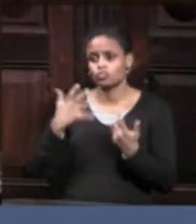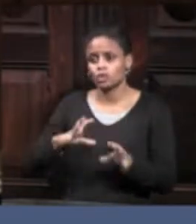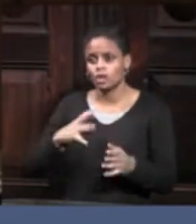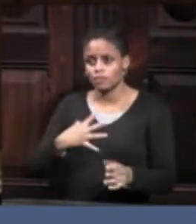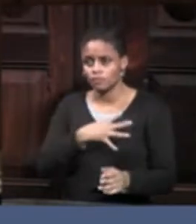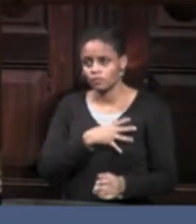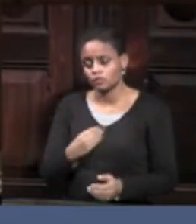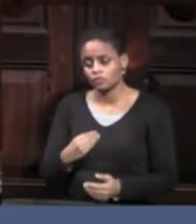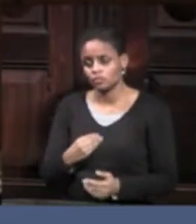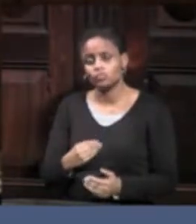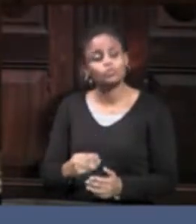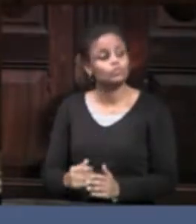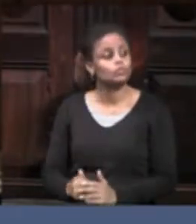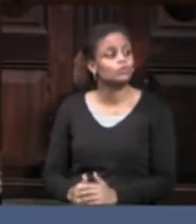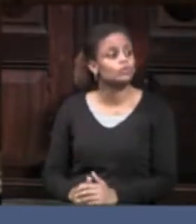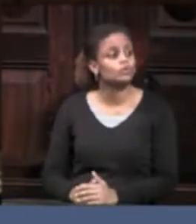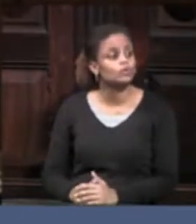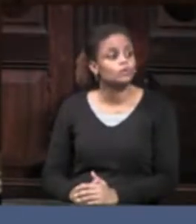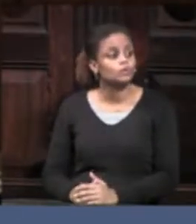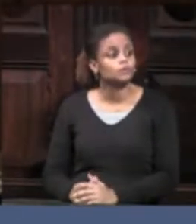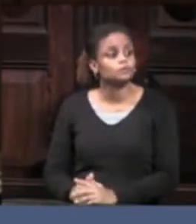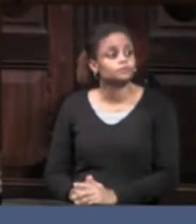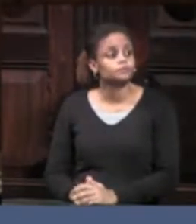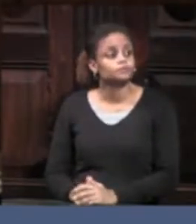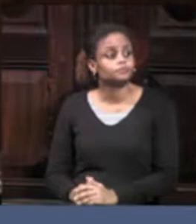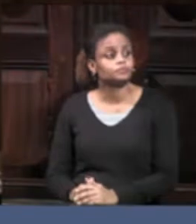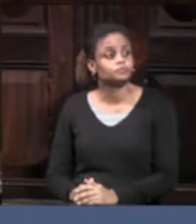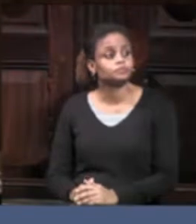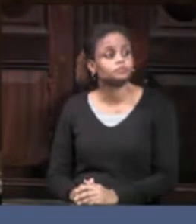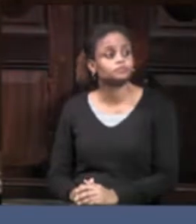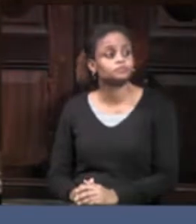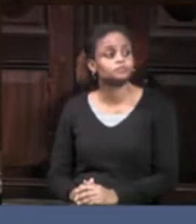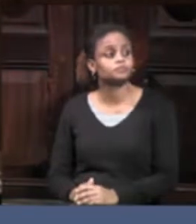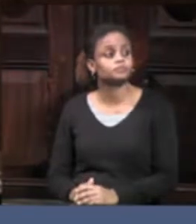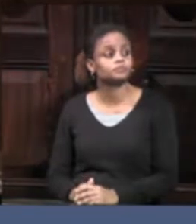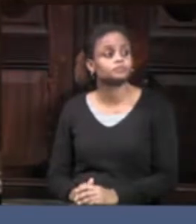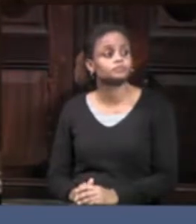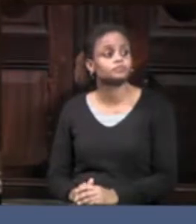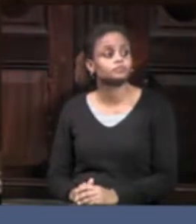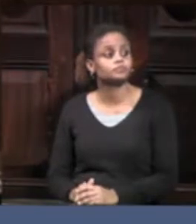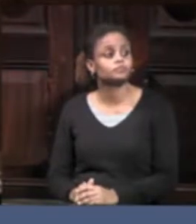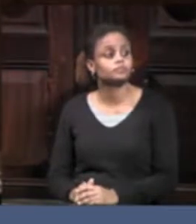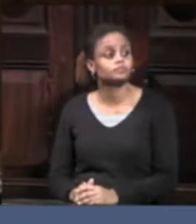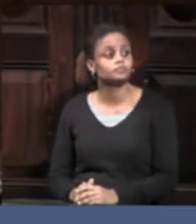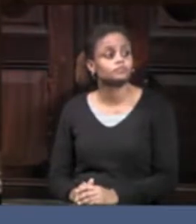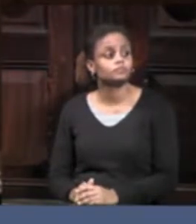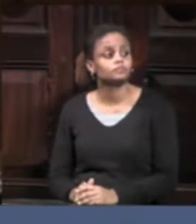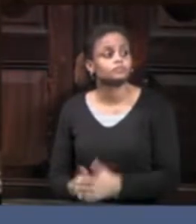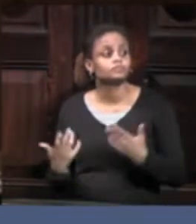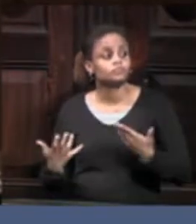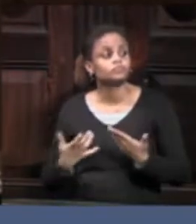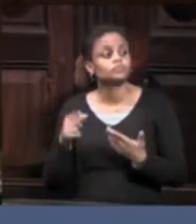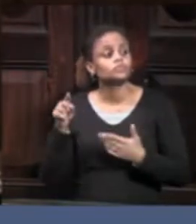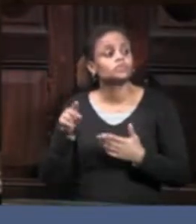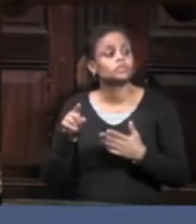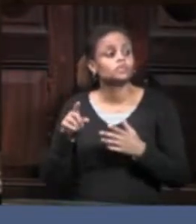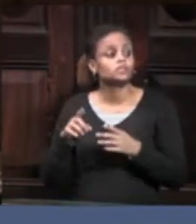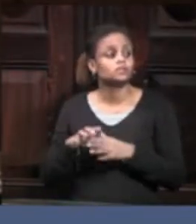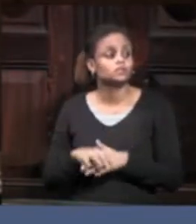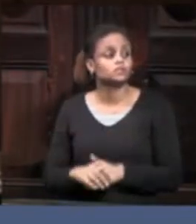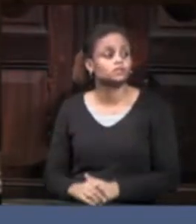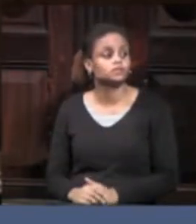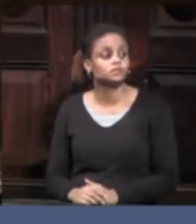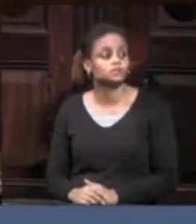que escreveram o projeto, pasme, deputado Tio Carlos, a liberdade, ela está